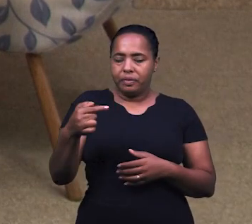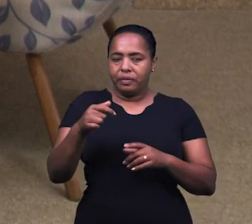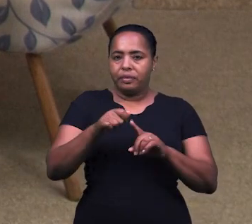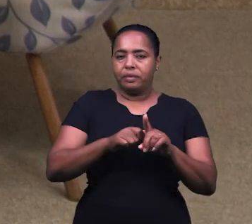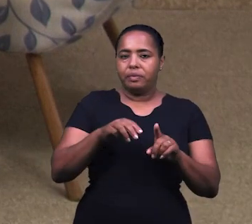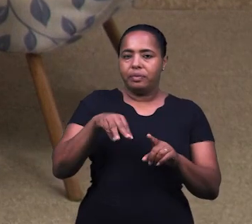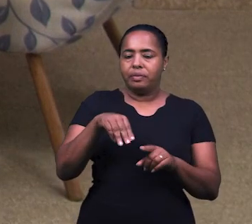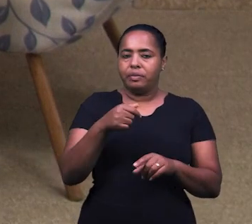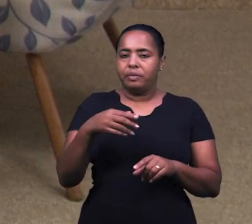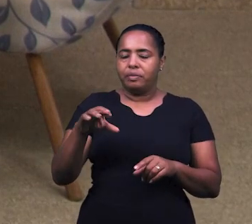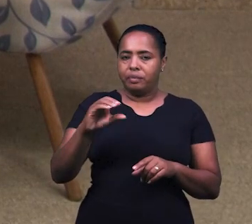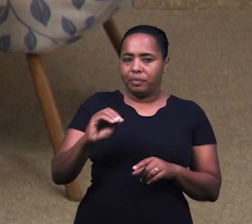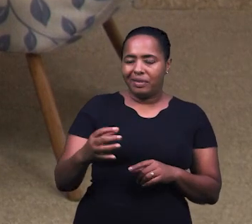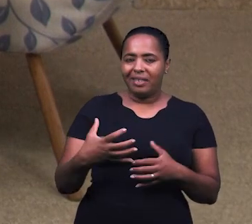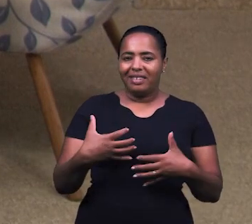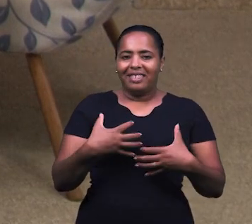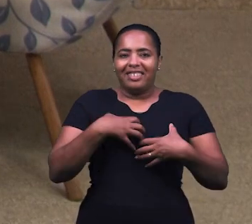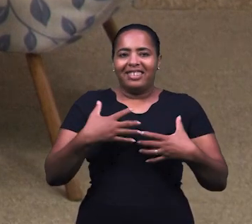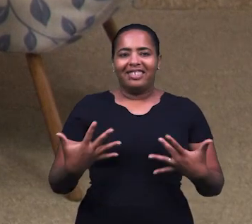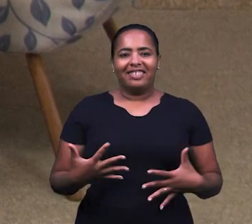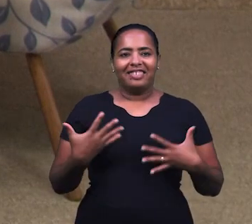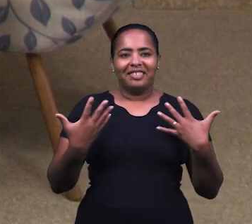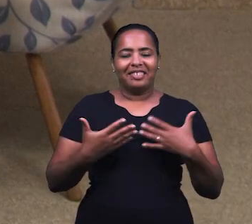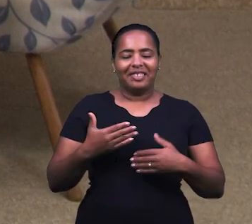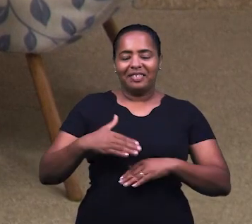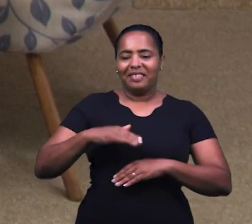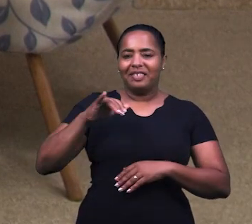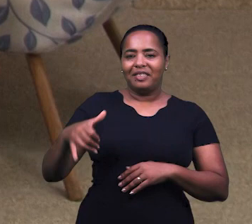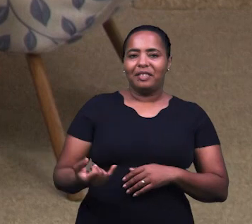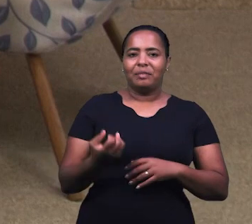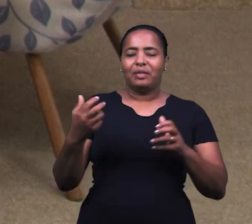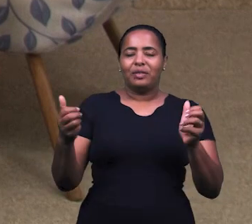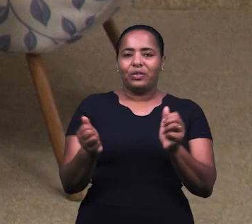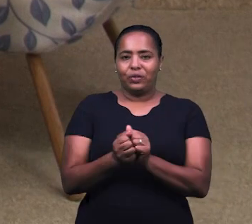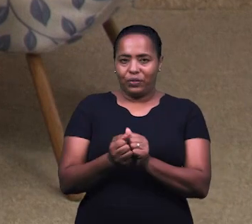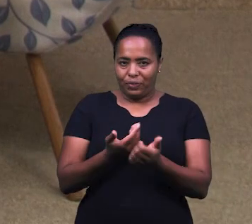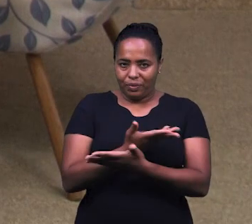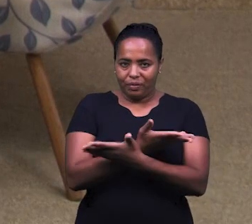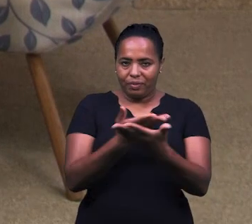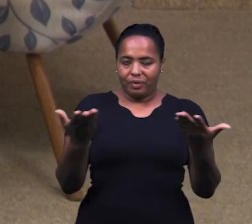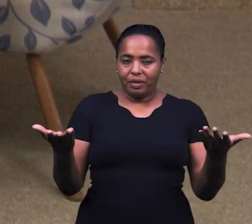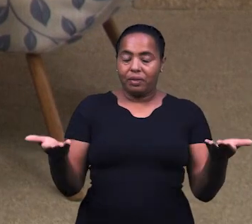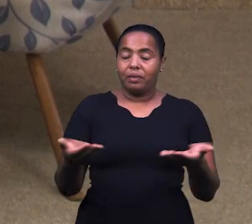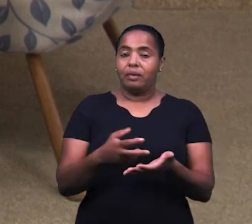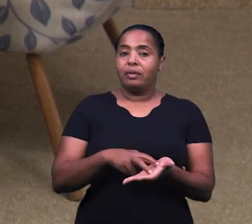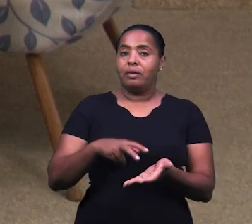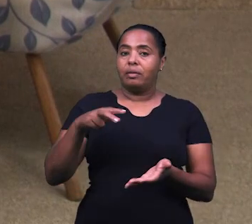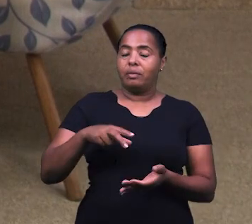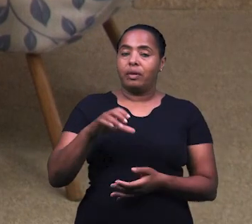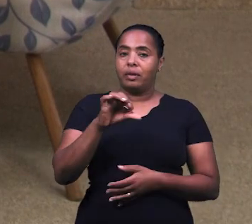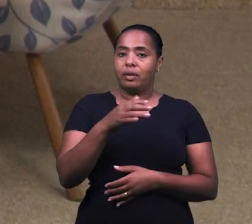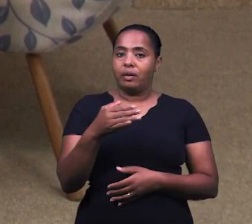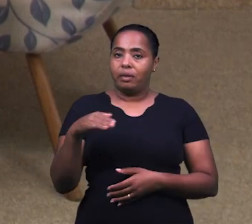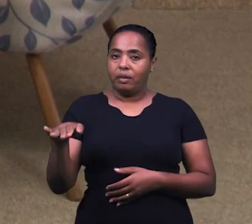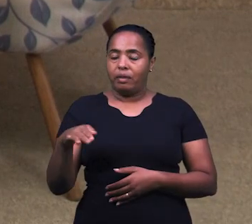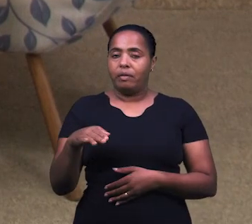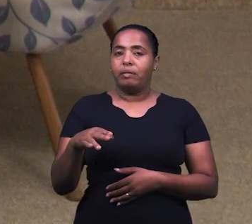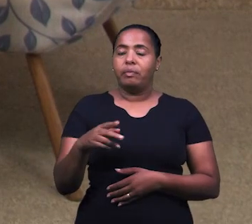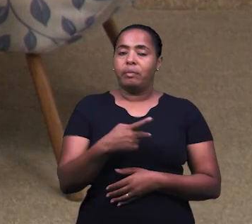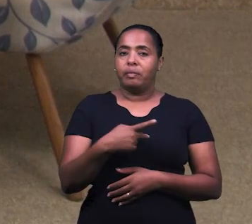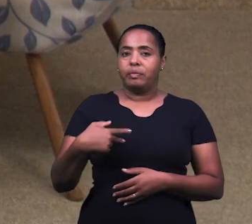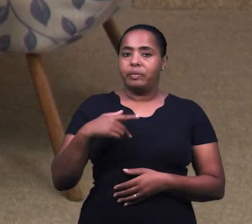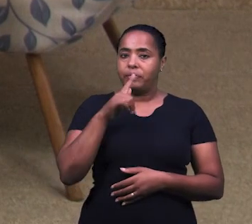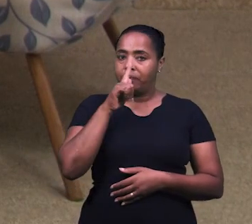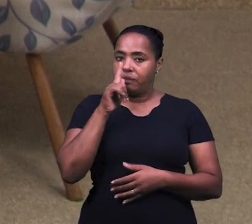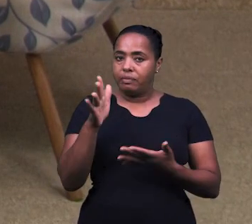27 de março, estamos alegres por mais esta oportunidade junto com os irmãos. Hoje pela manhã, às 9h30, pastor Gilson